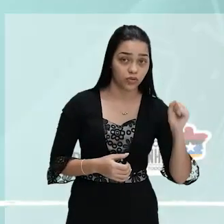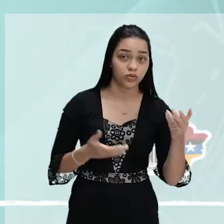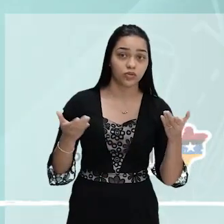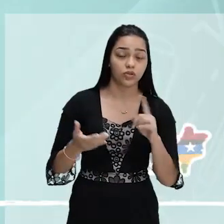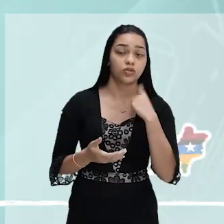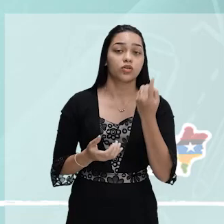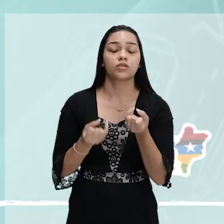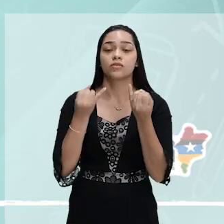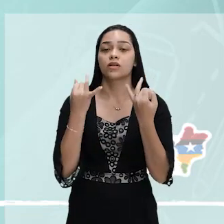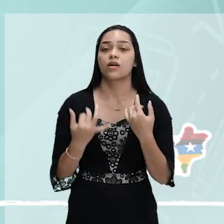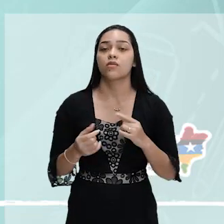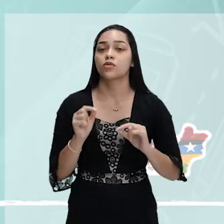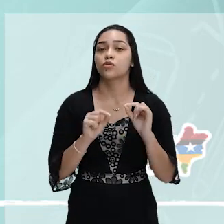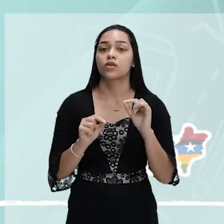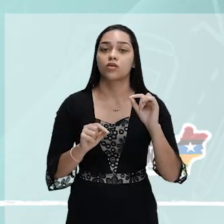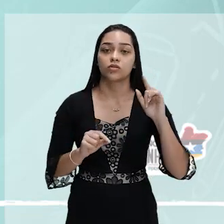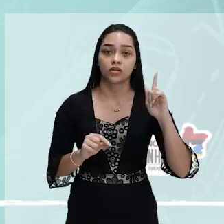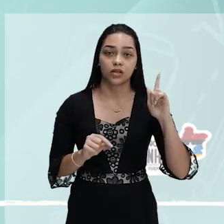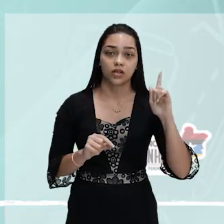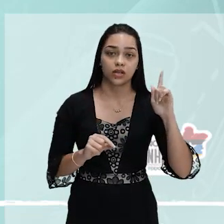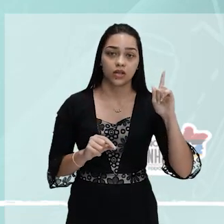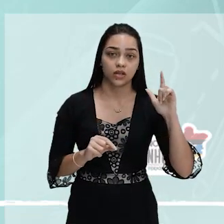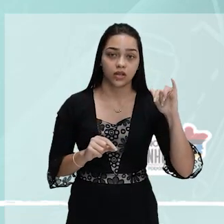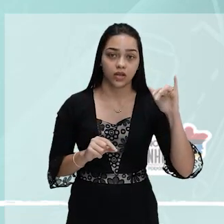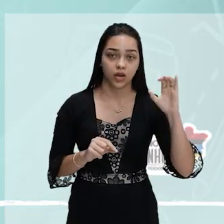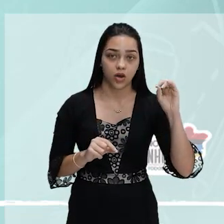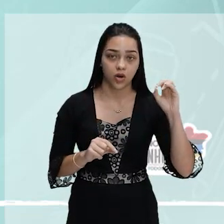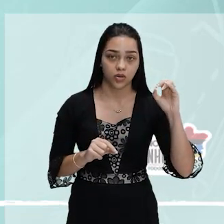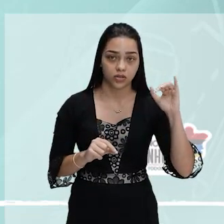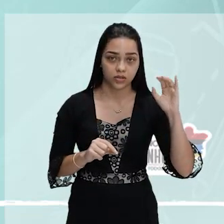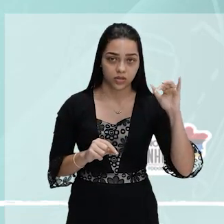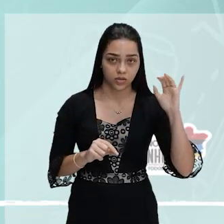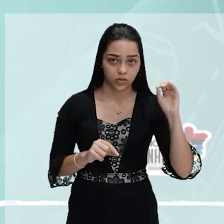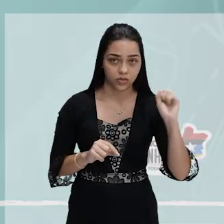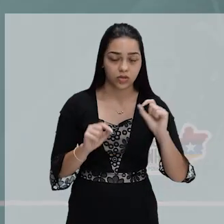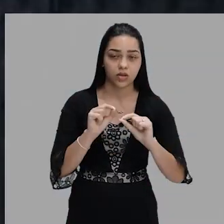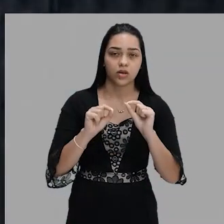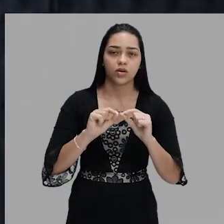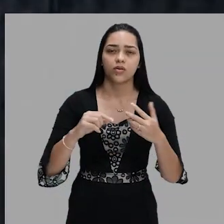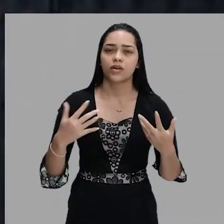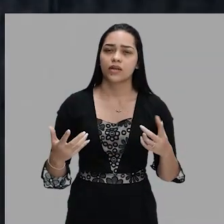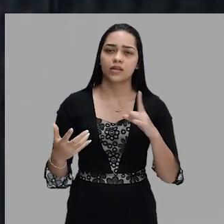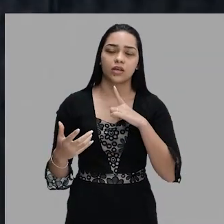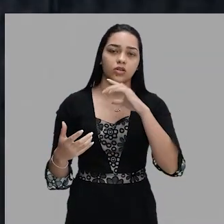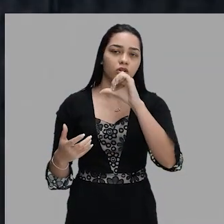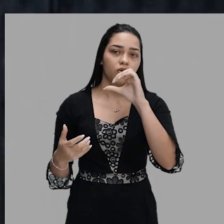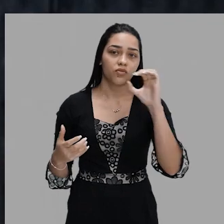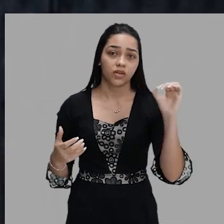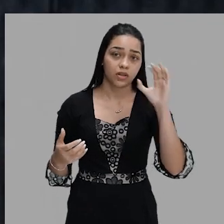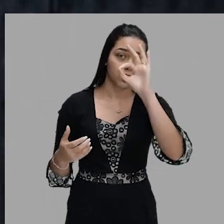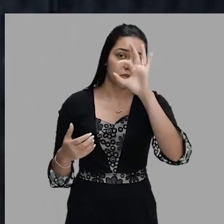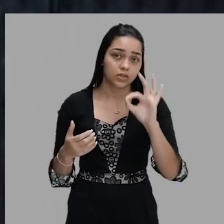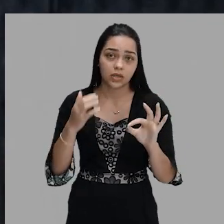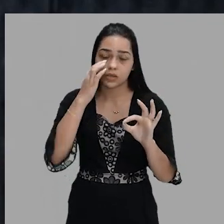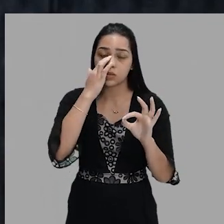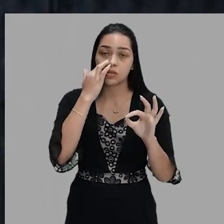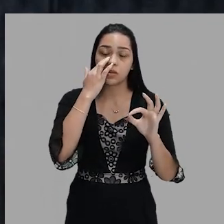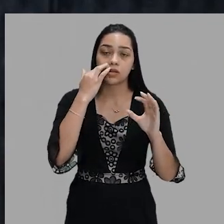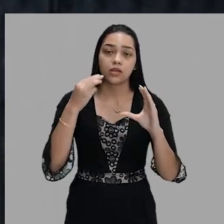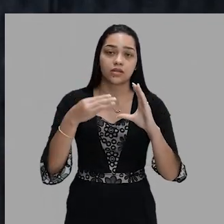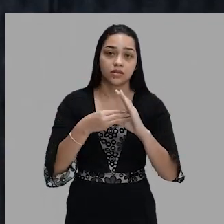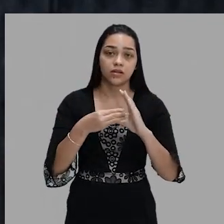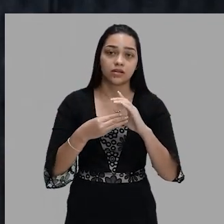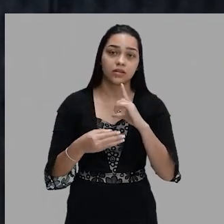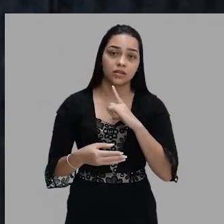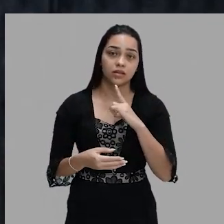nós estaremos falando sobre os gliócitos, né, que são aqueles 90% das células que